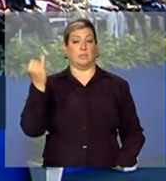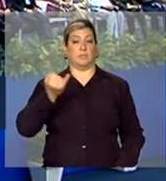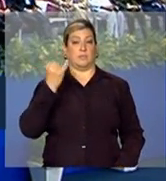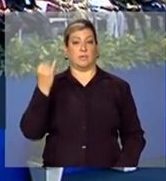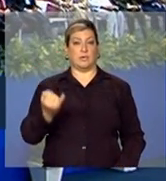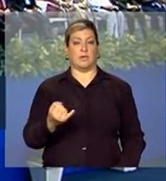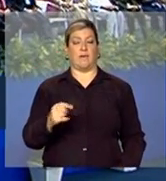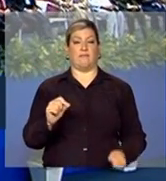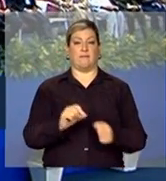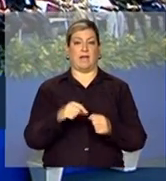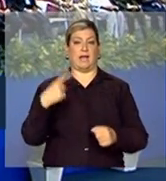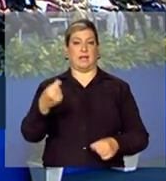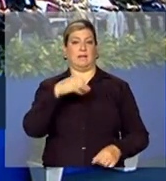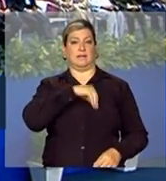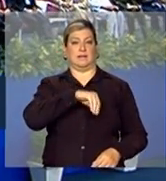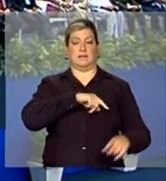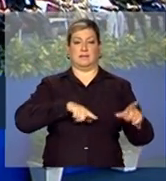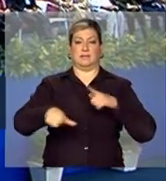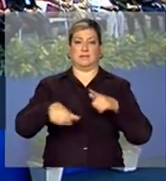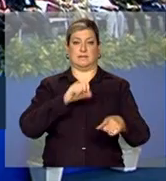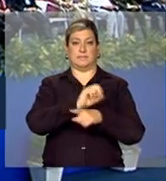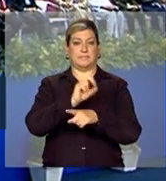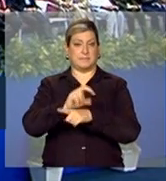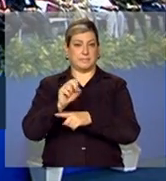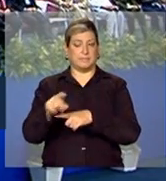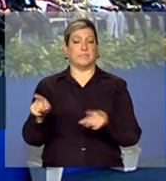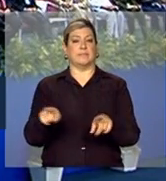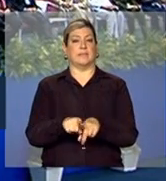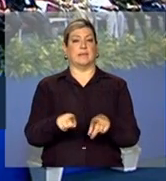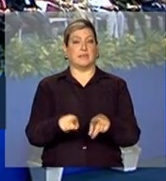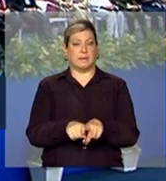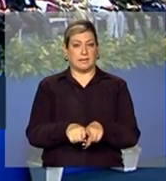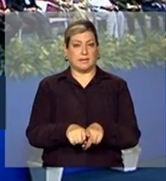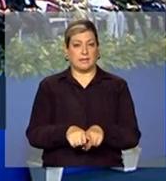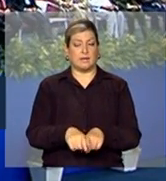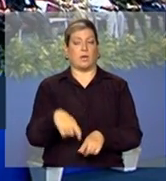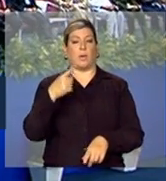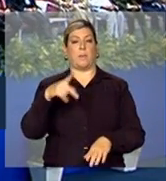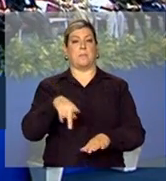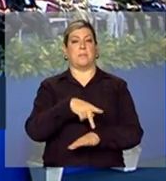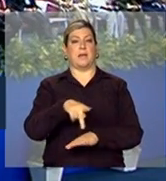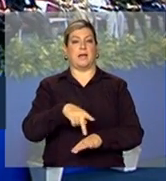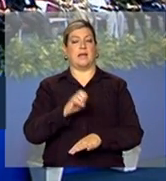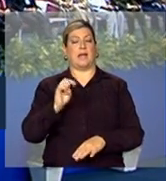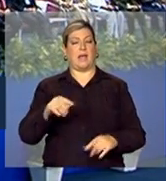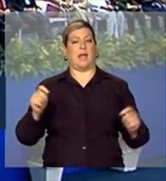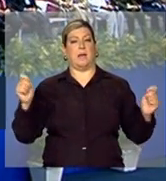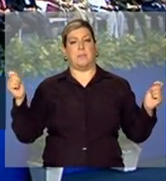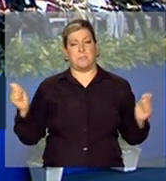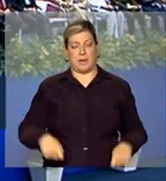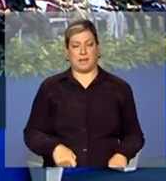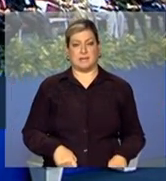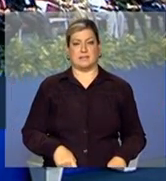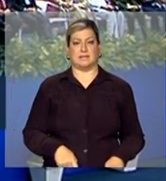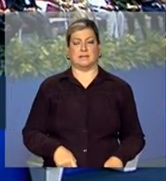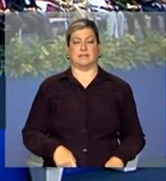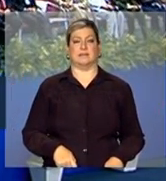renda e de emprego, e um país que é capaz de lidar